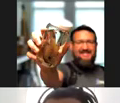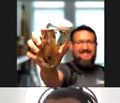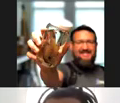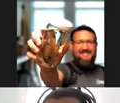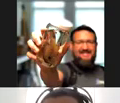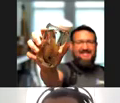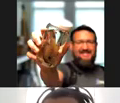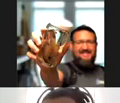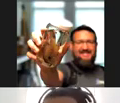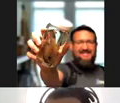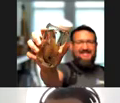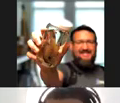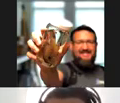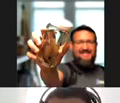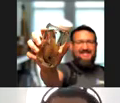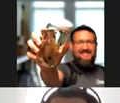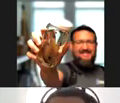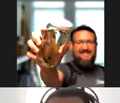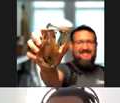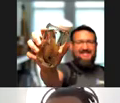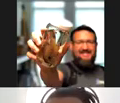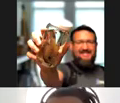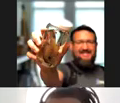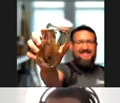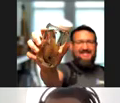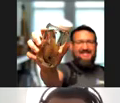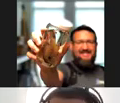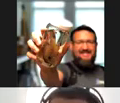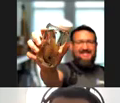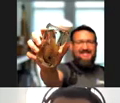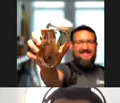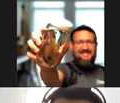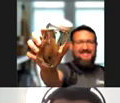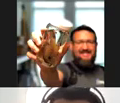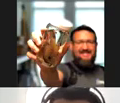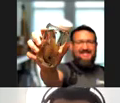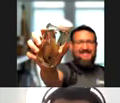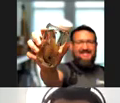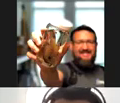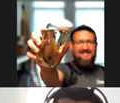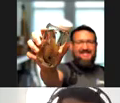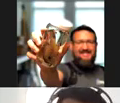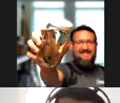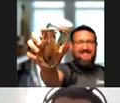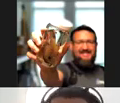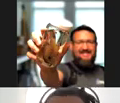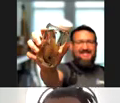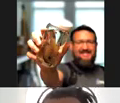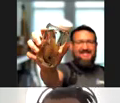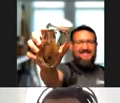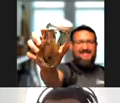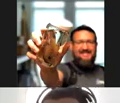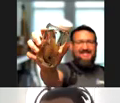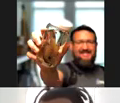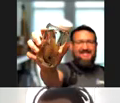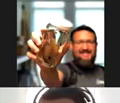Não é que, tipo, nessa época só tinha um modelo, só se faziam esses modelos, mas são os modelos que eram mais populares